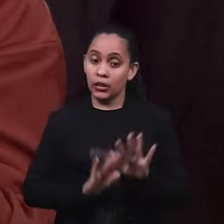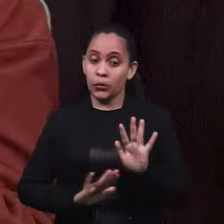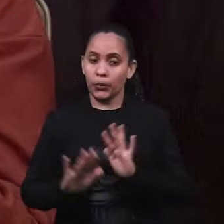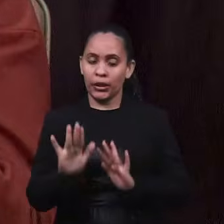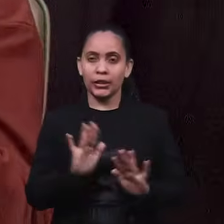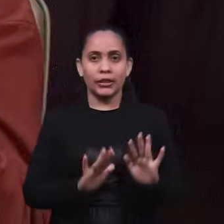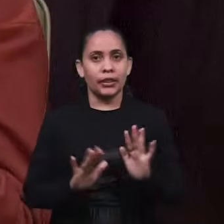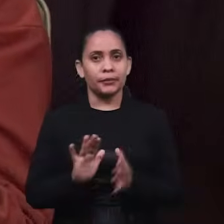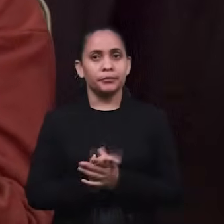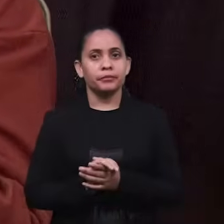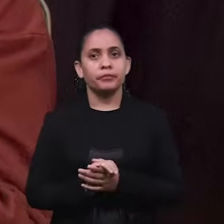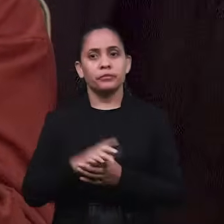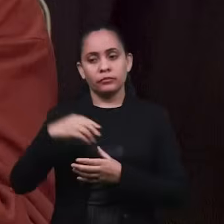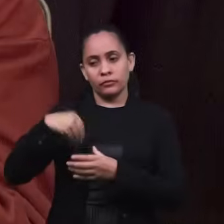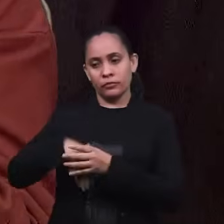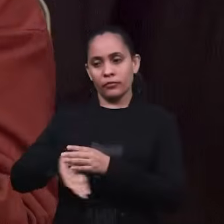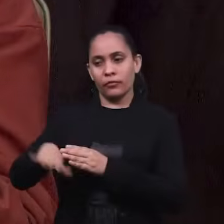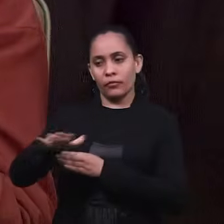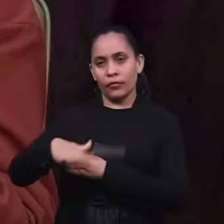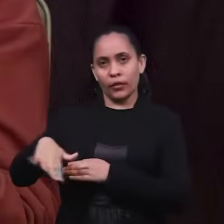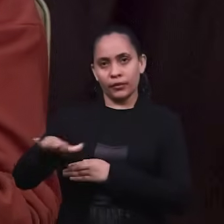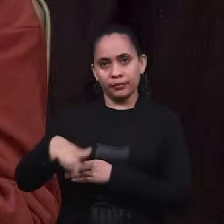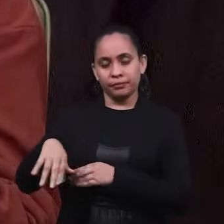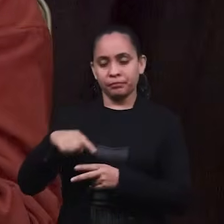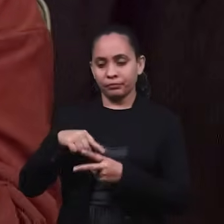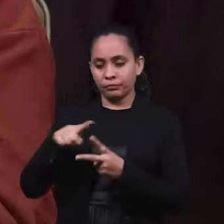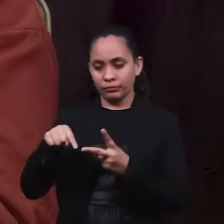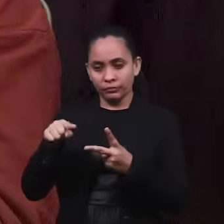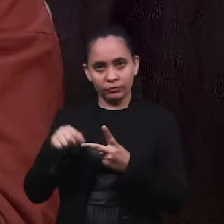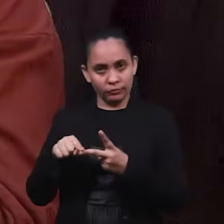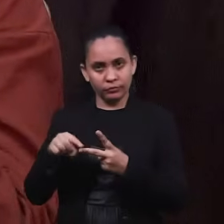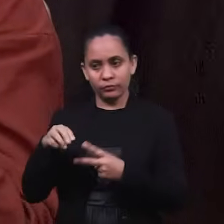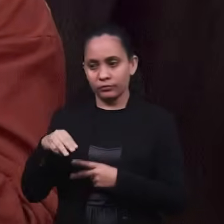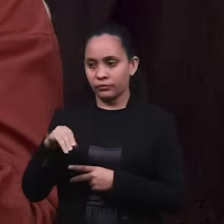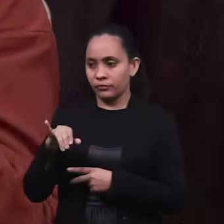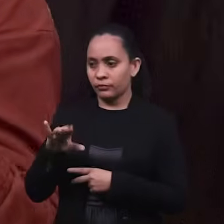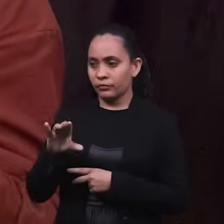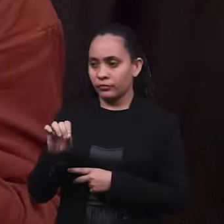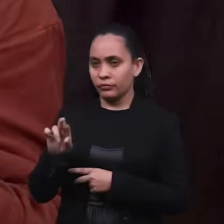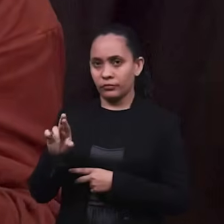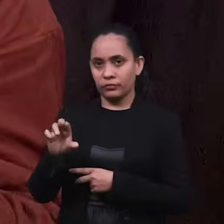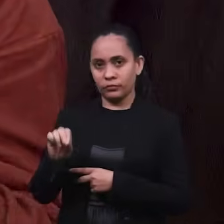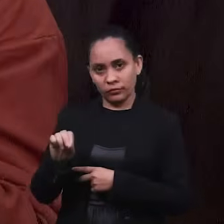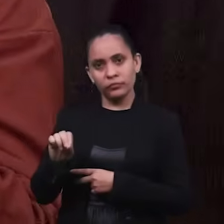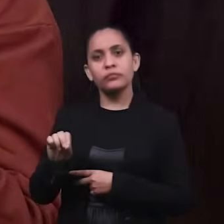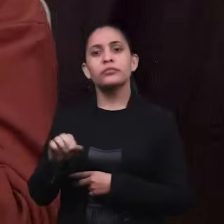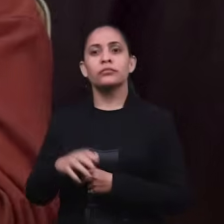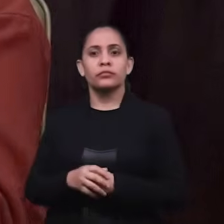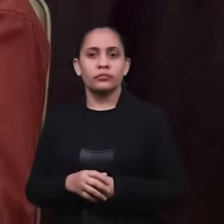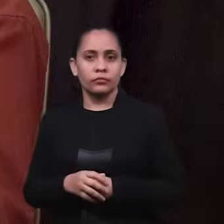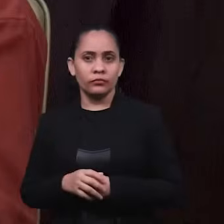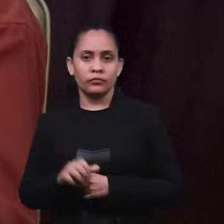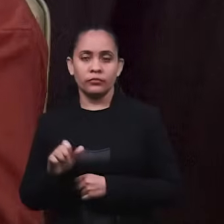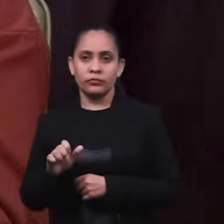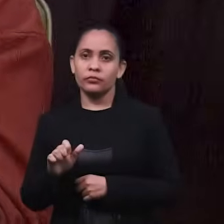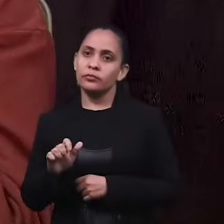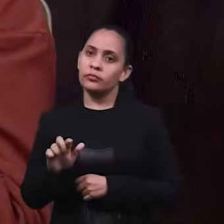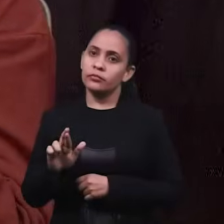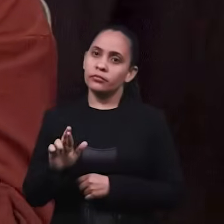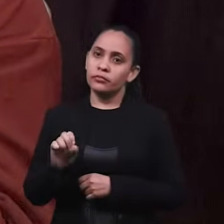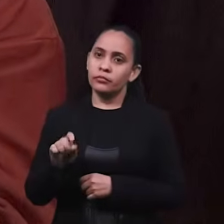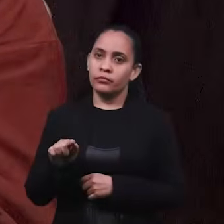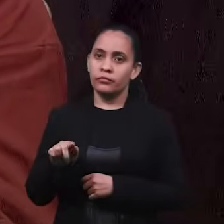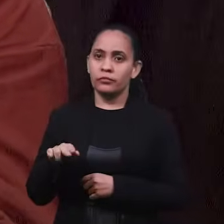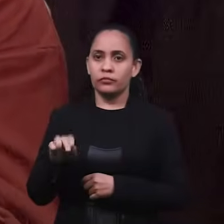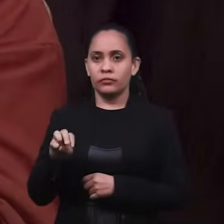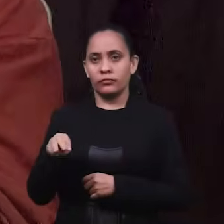né? Que a gente tem lá 2 micro-organismos, né? Fazendo todos os benefícios, mas é um simbiótico. Então, a gente tem que